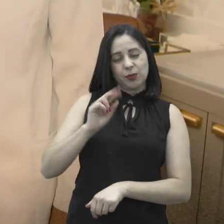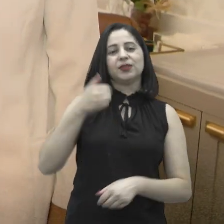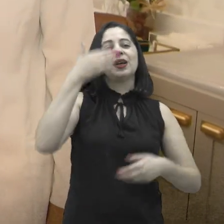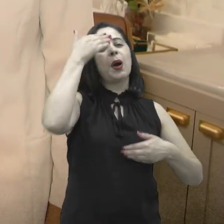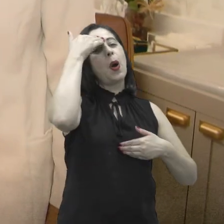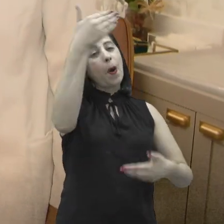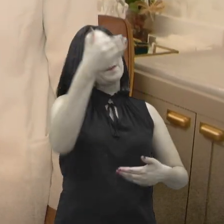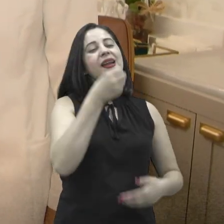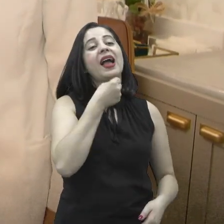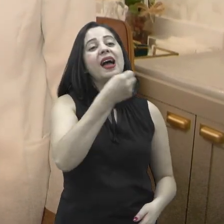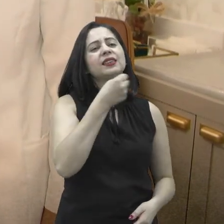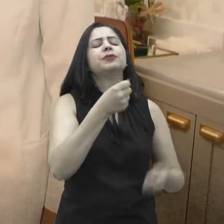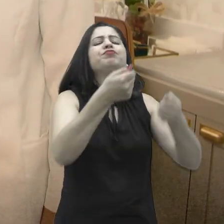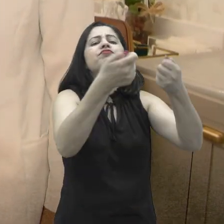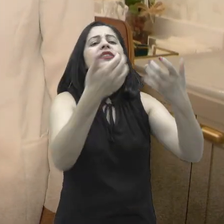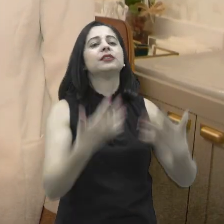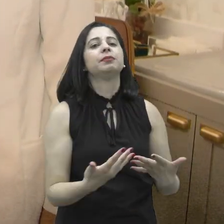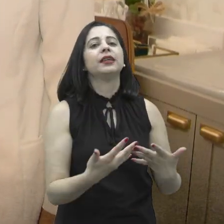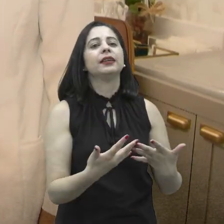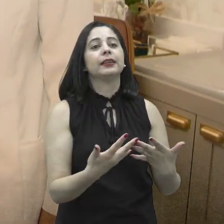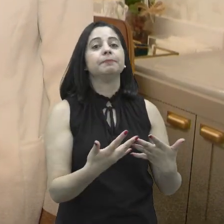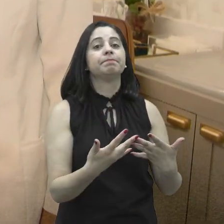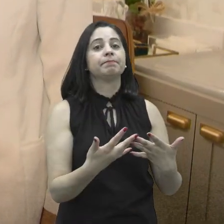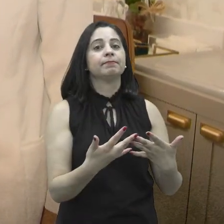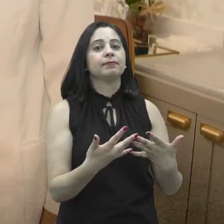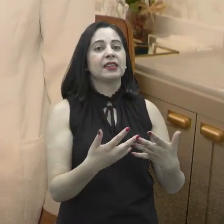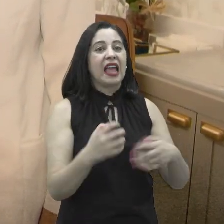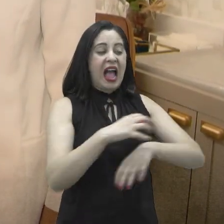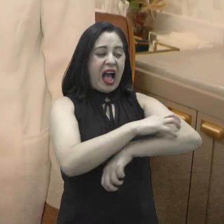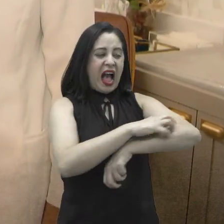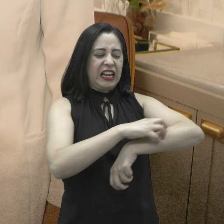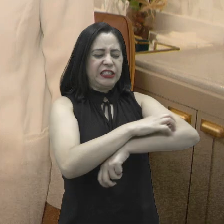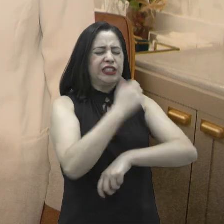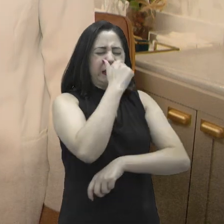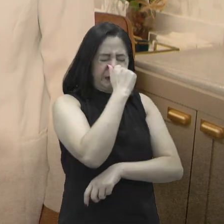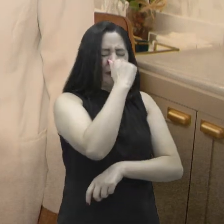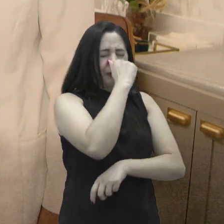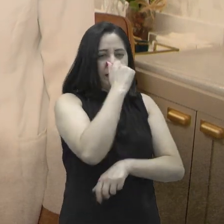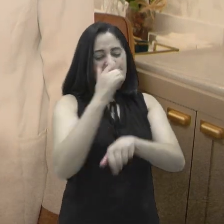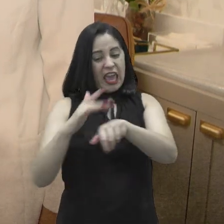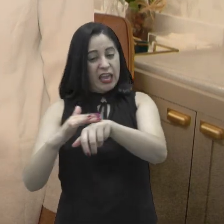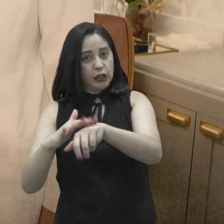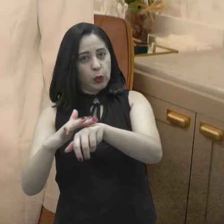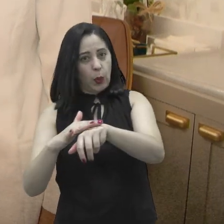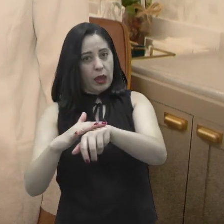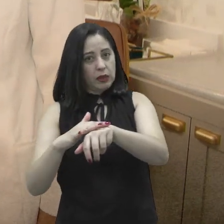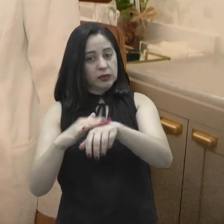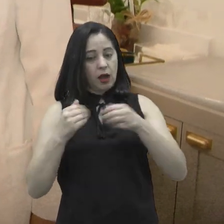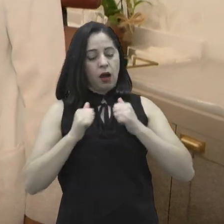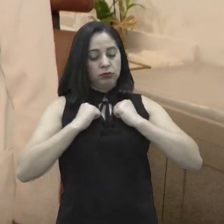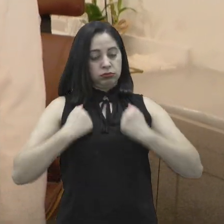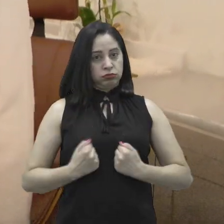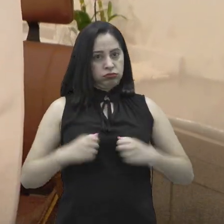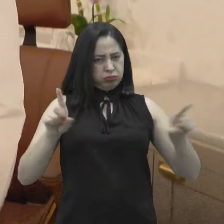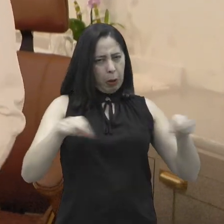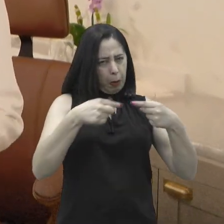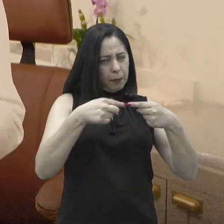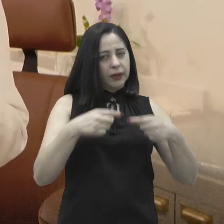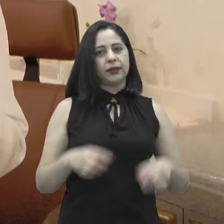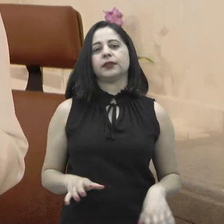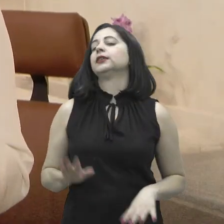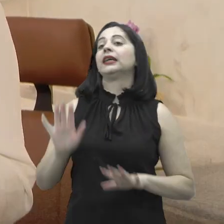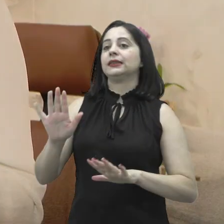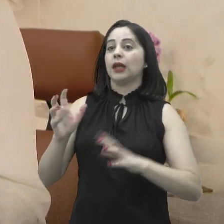sua entrevista. Conta pra gente então, qual a relação entre essas alergias e as doenças respiratórias? Então, a gente tem